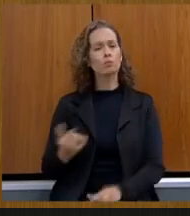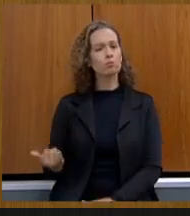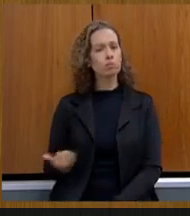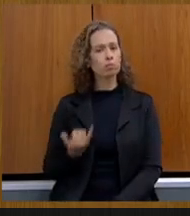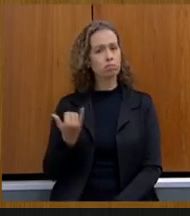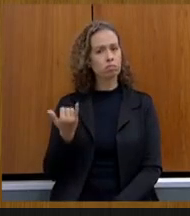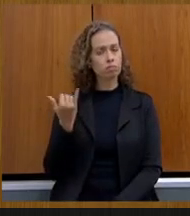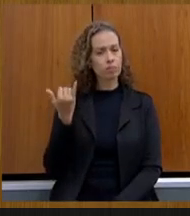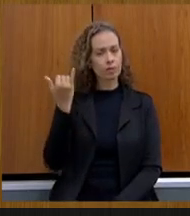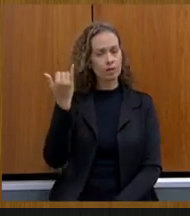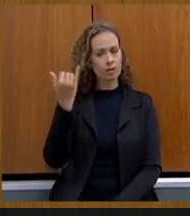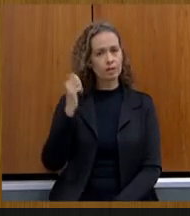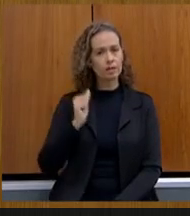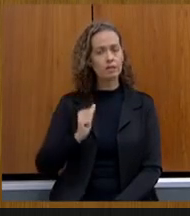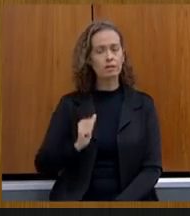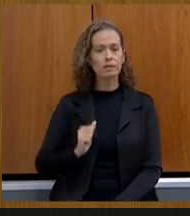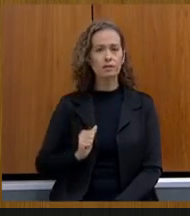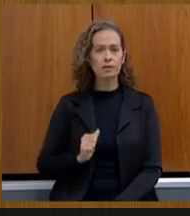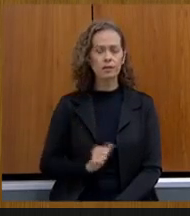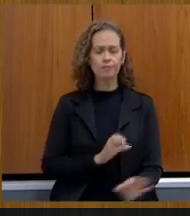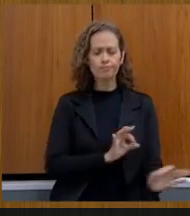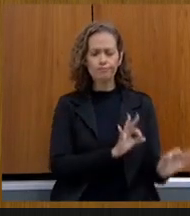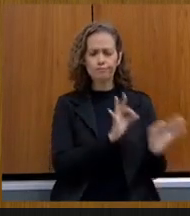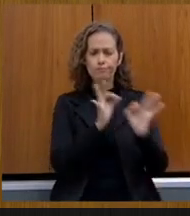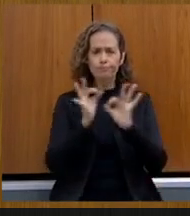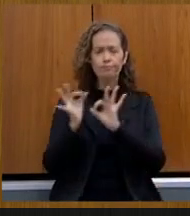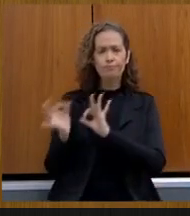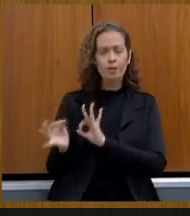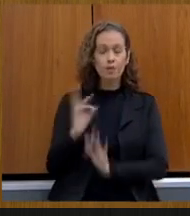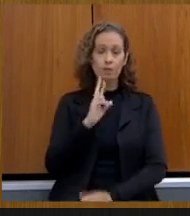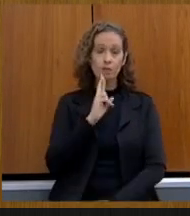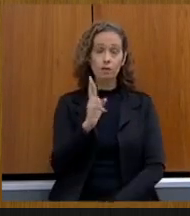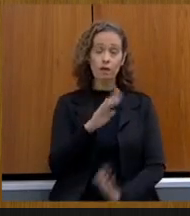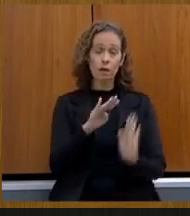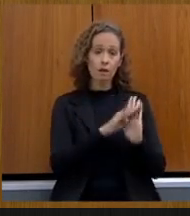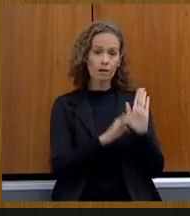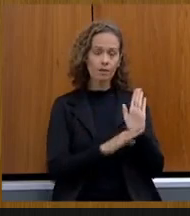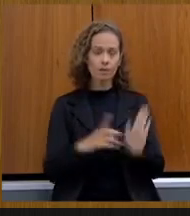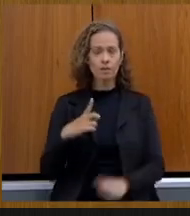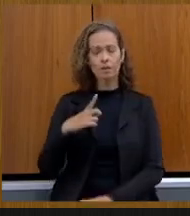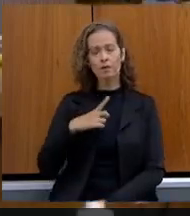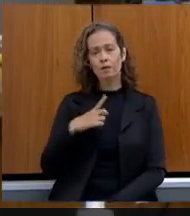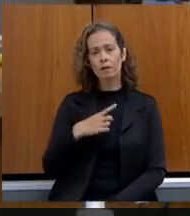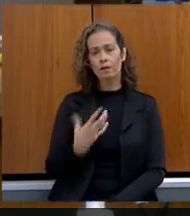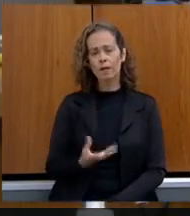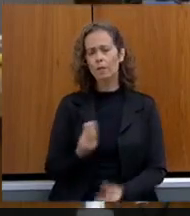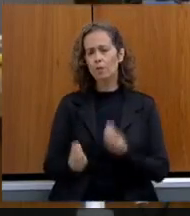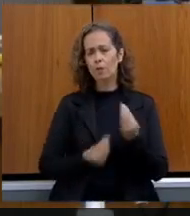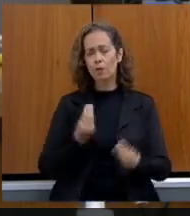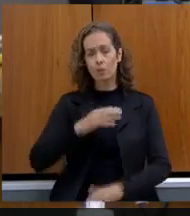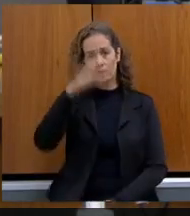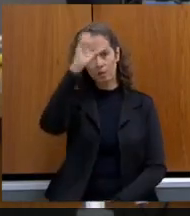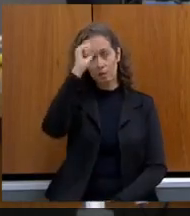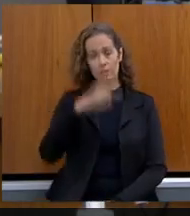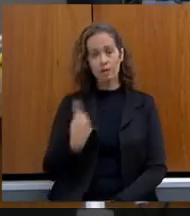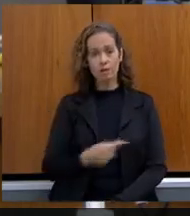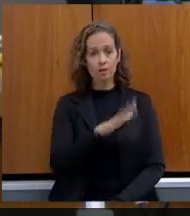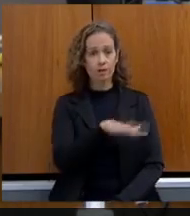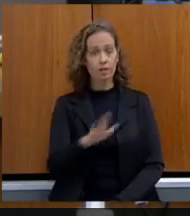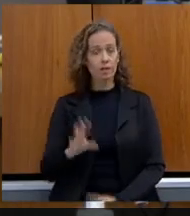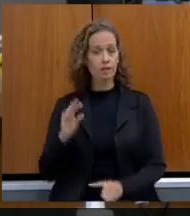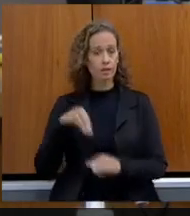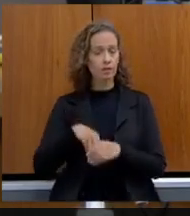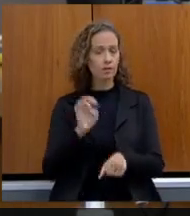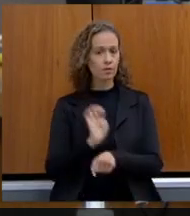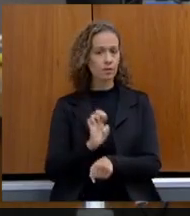de se acompanhar e avaliar os resultados que a gente tem em termos de qualidade de aprendizagem das nossas crianças no nosso